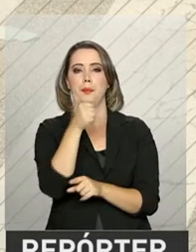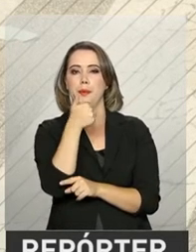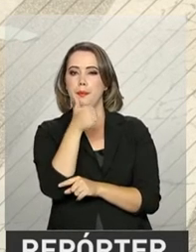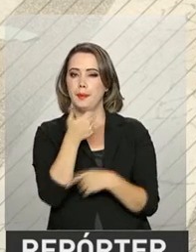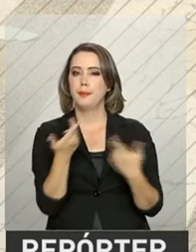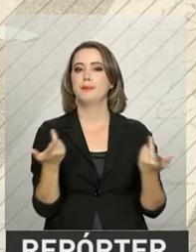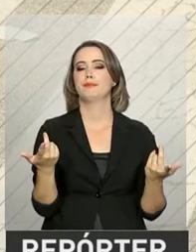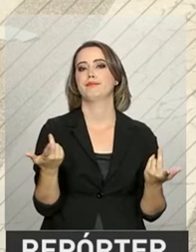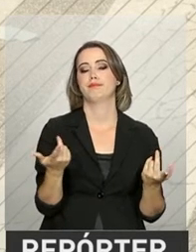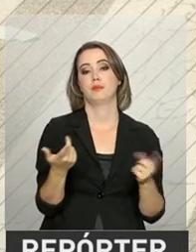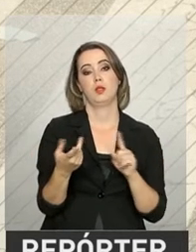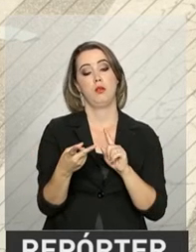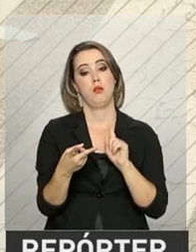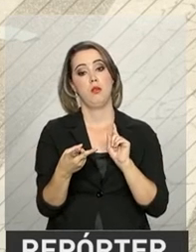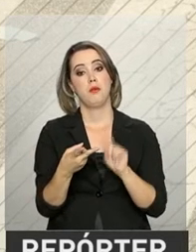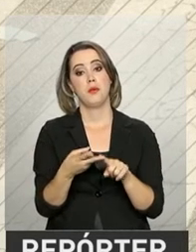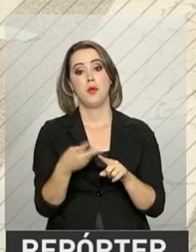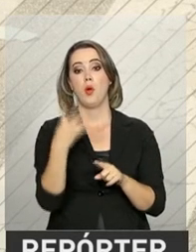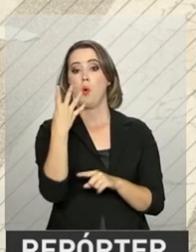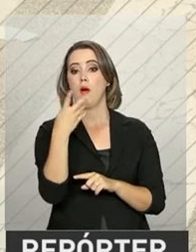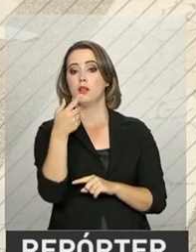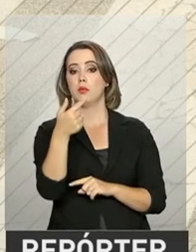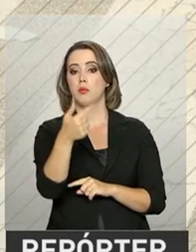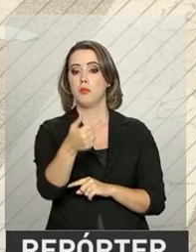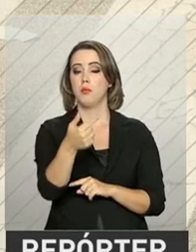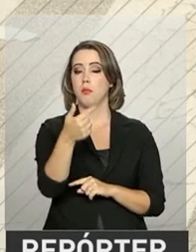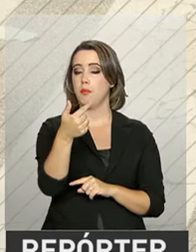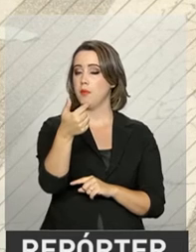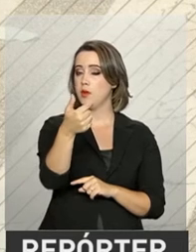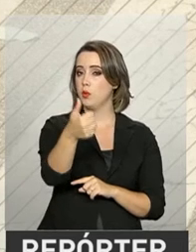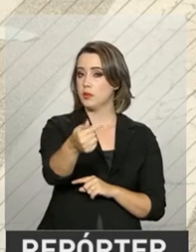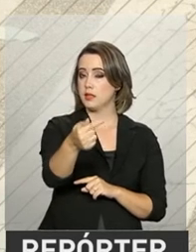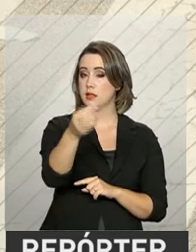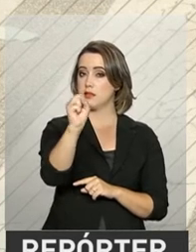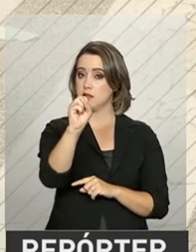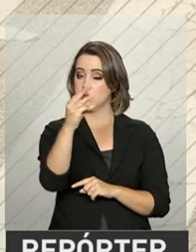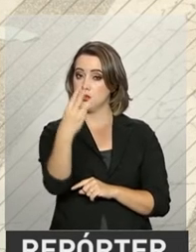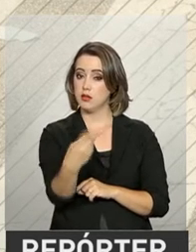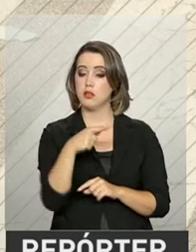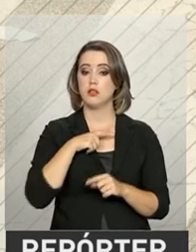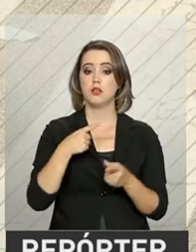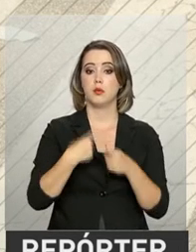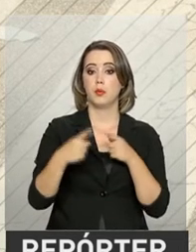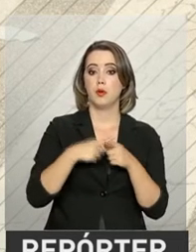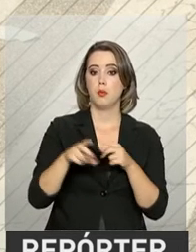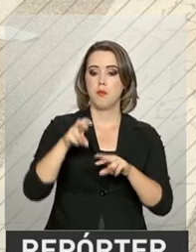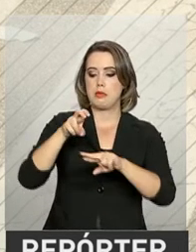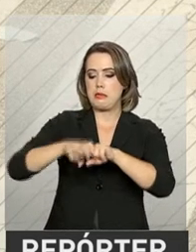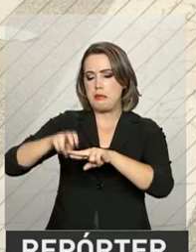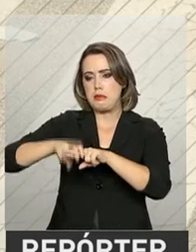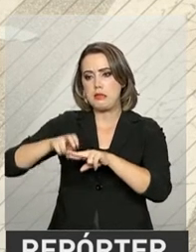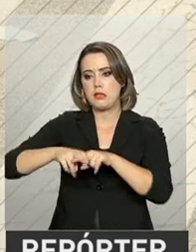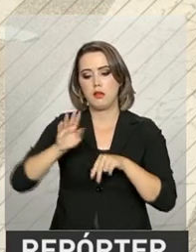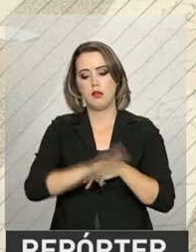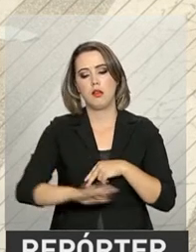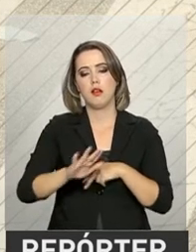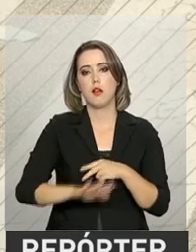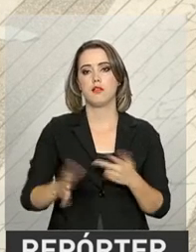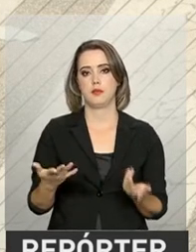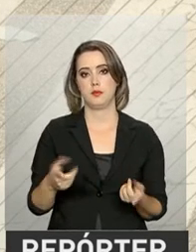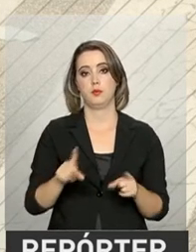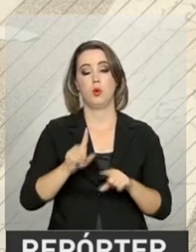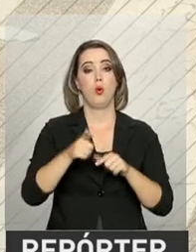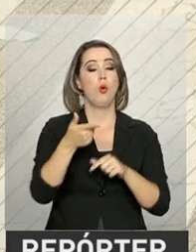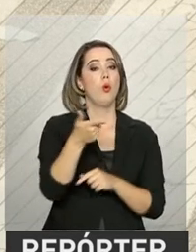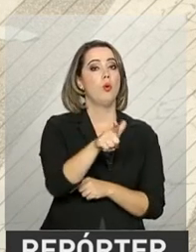ingerir álcool quase quatro mil e oitocentos foram autuados por não usarem cadeirinhas para crianças outros